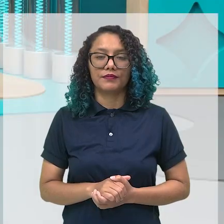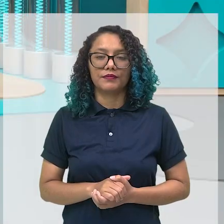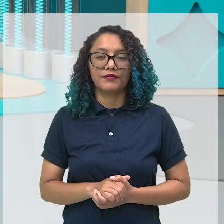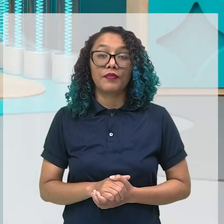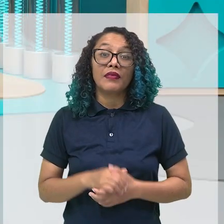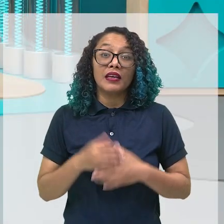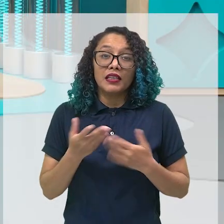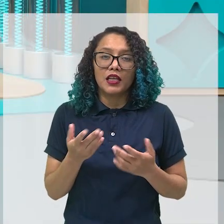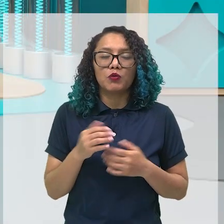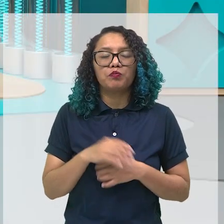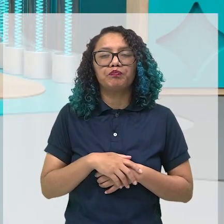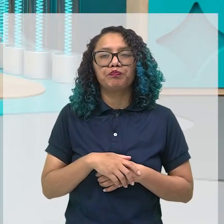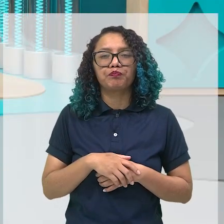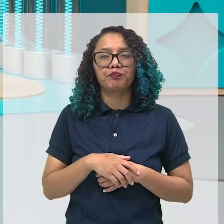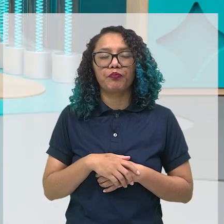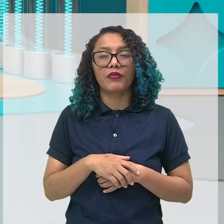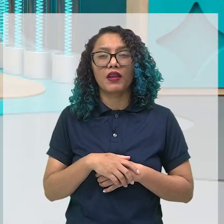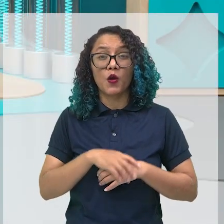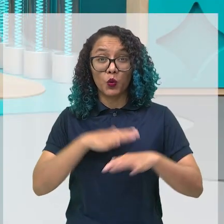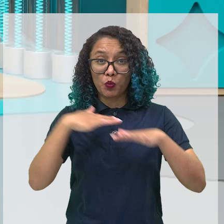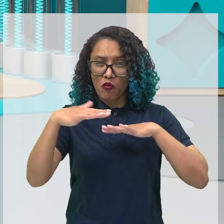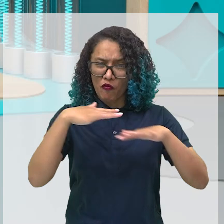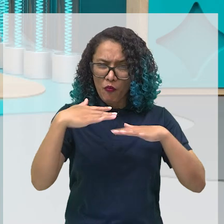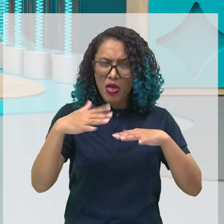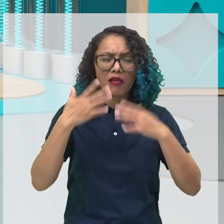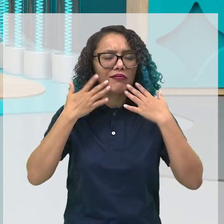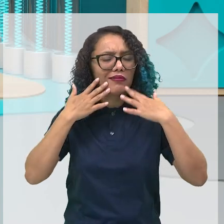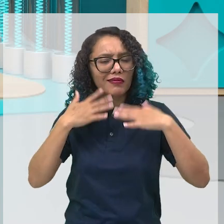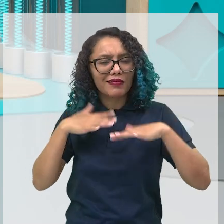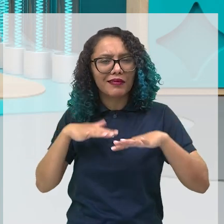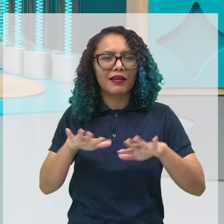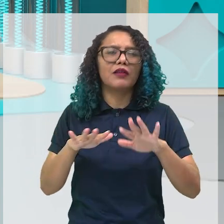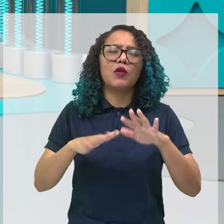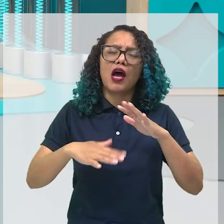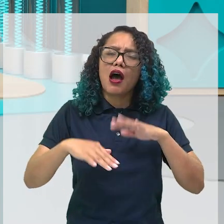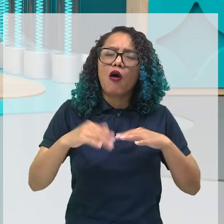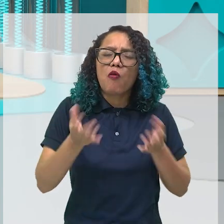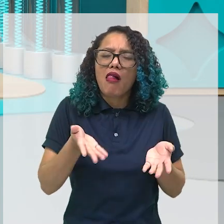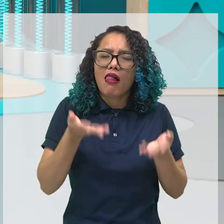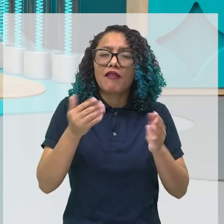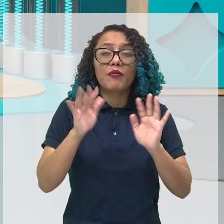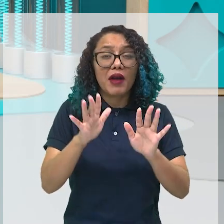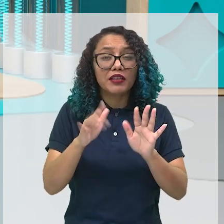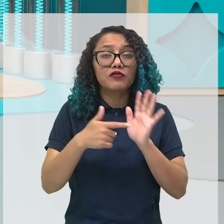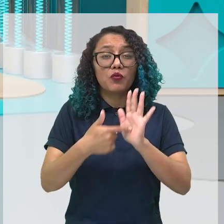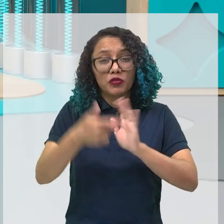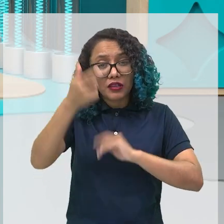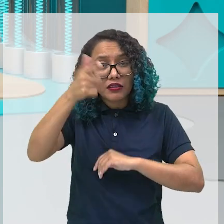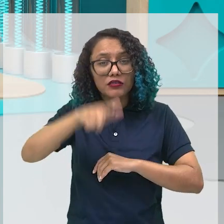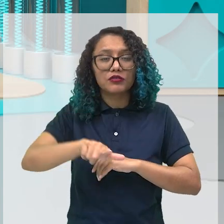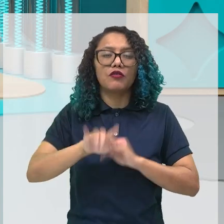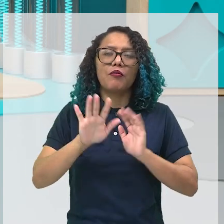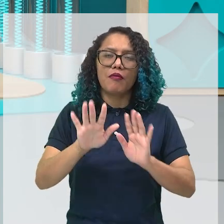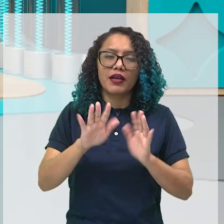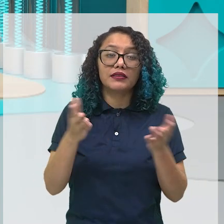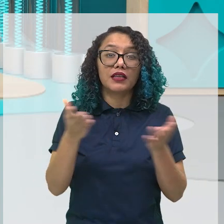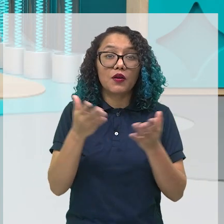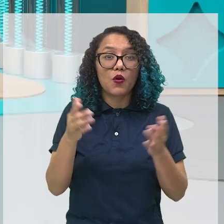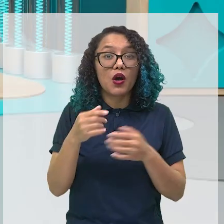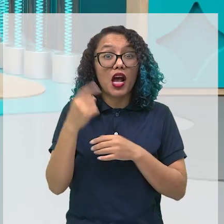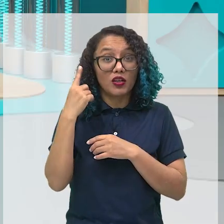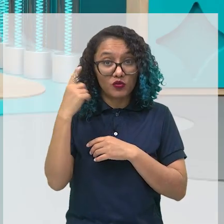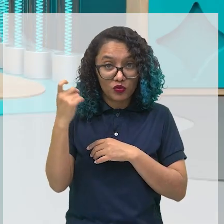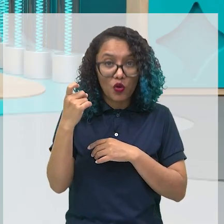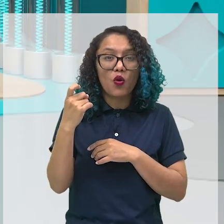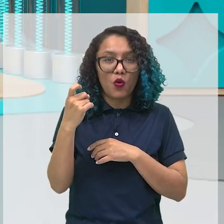Bom, não sei se vocês perceberam os movimentos fluidos, né? Mas eu quero que vocês assistam novamente, porém agora com o som, com